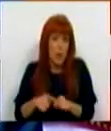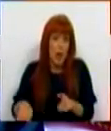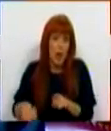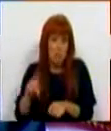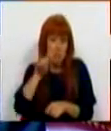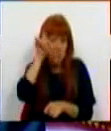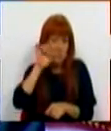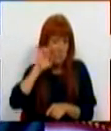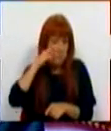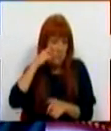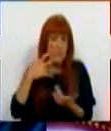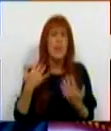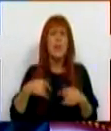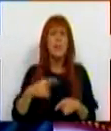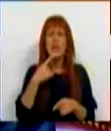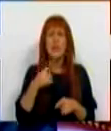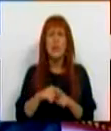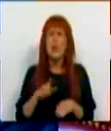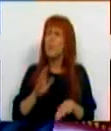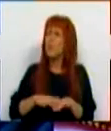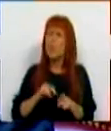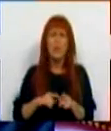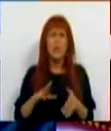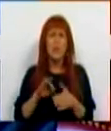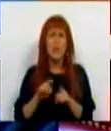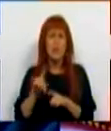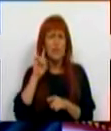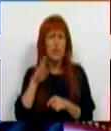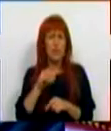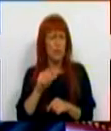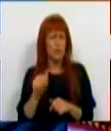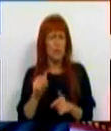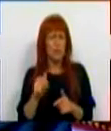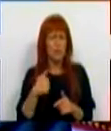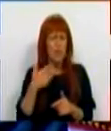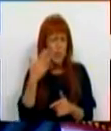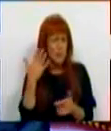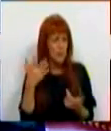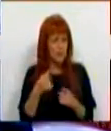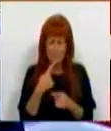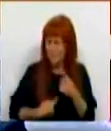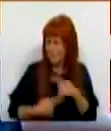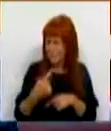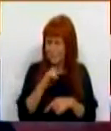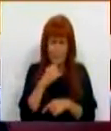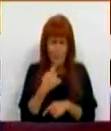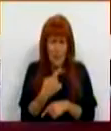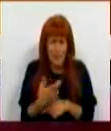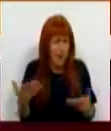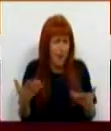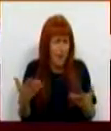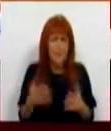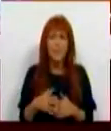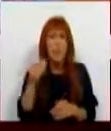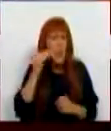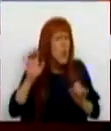questionáveis, mas, sobretudo, justificarem-nos à luz da valorização do território. Acho, de facto, estranhíssimo que isso possa ser feito.